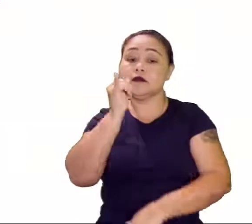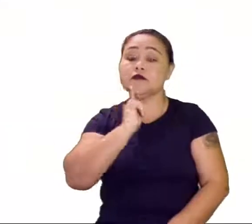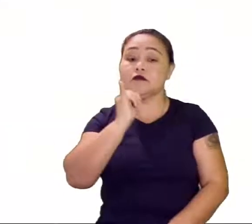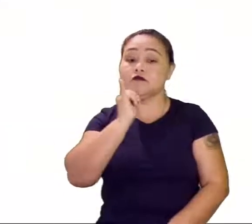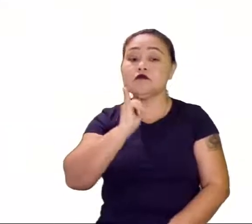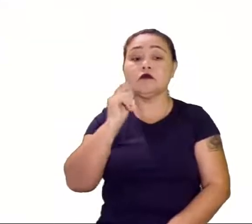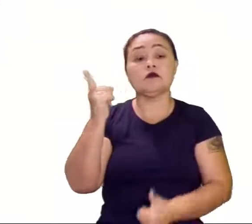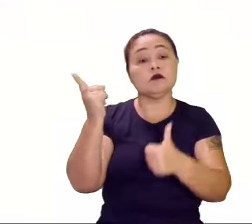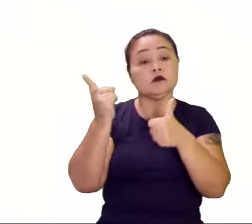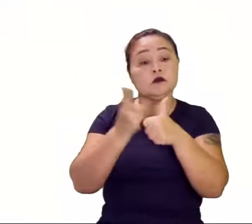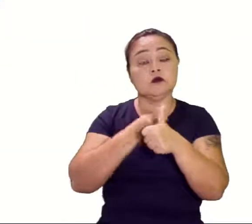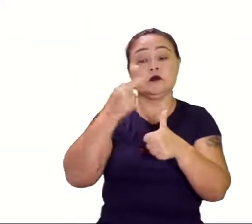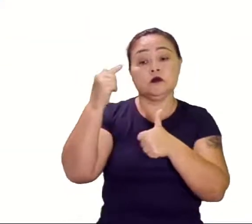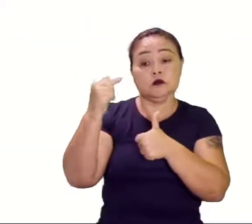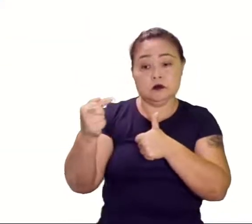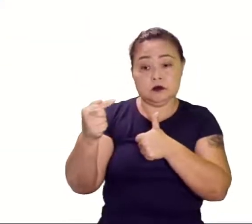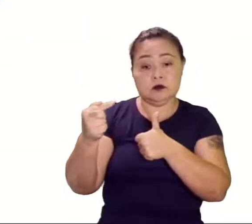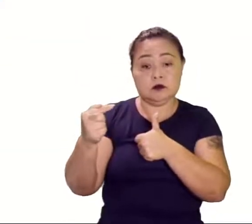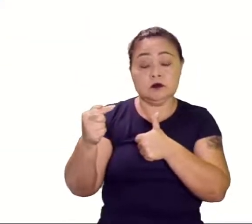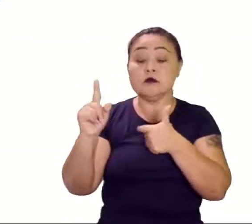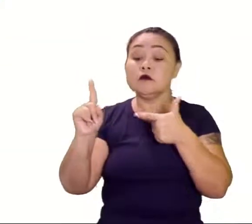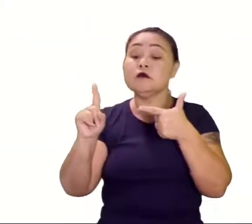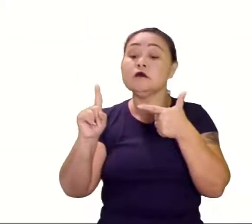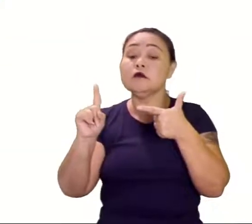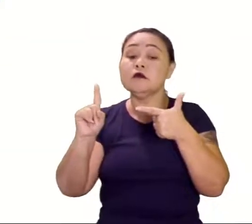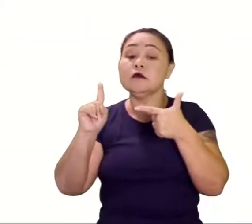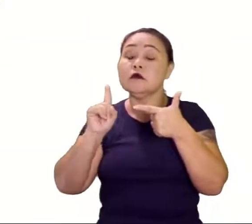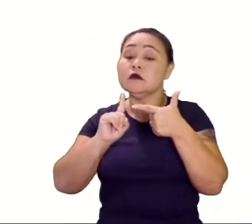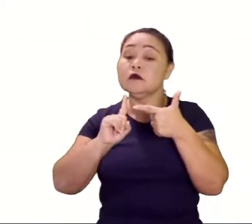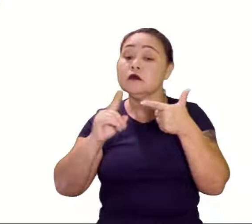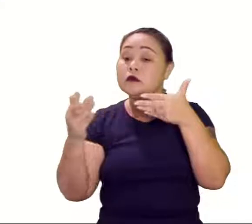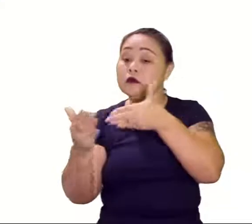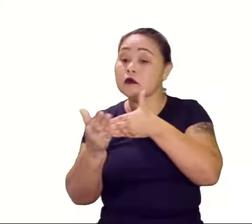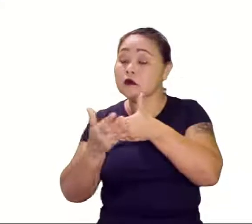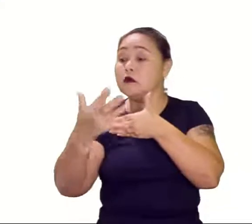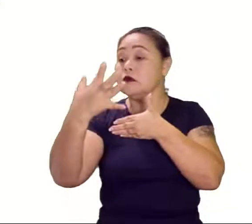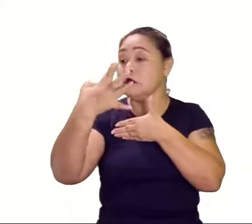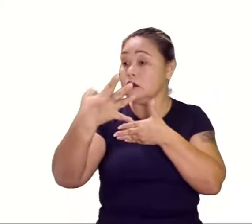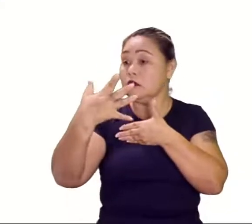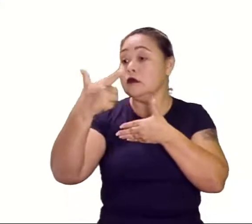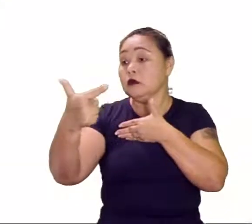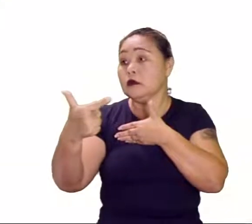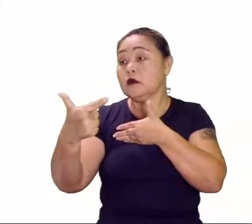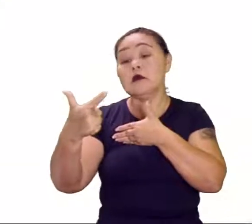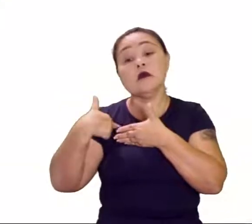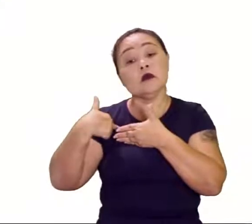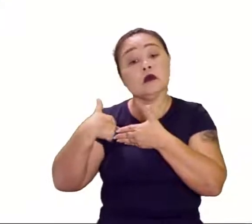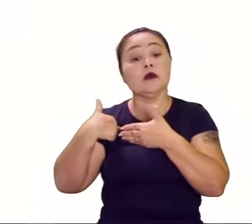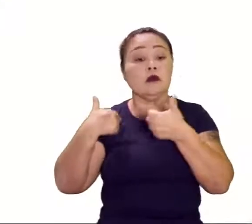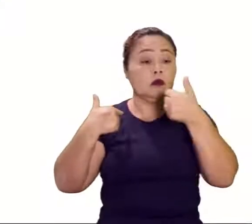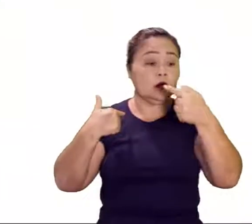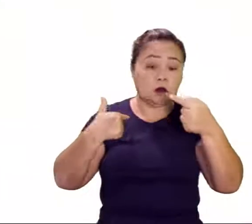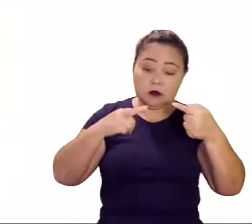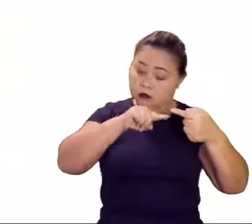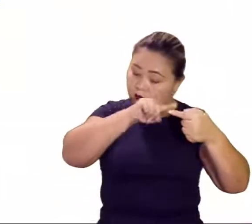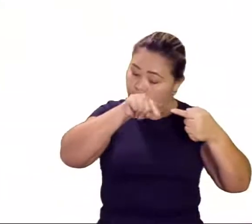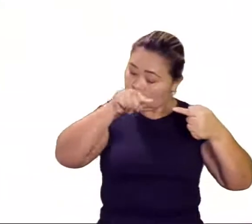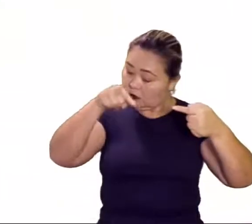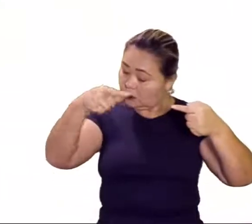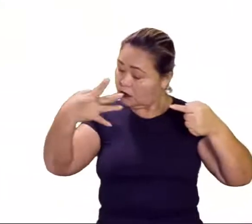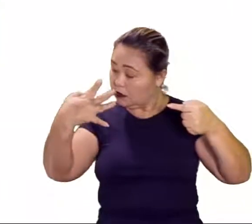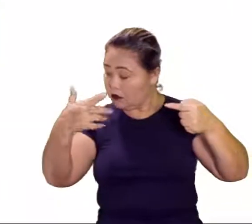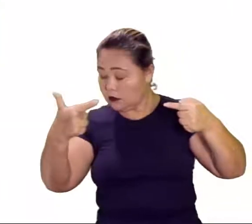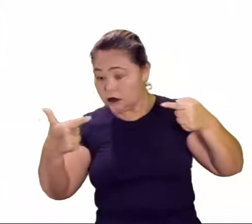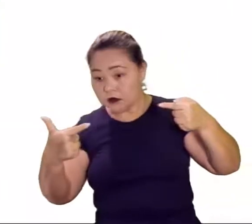exemplo, o nosso primeiro termo é o 7, né? O nosso último é o 42. Então, eu vou ter que sair do 7, partir do 7